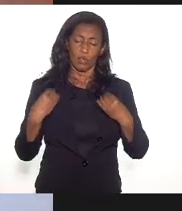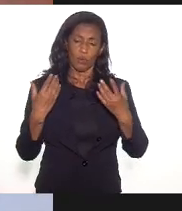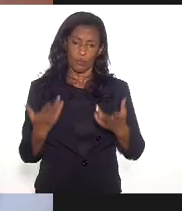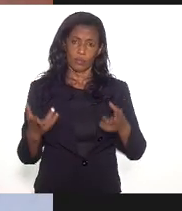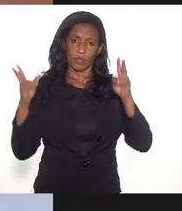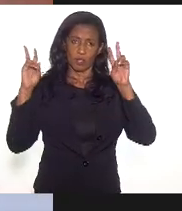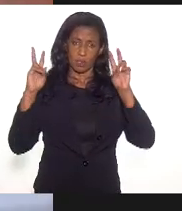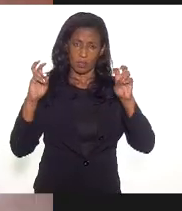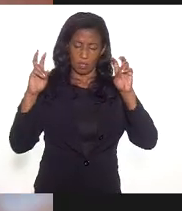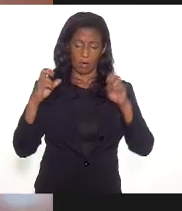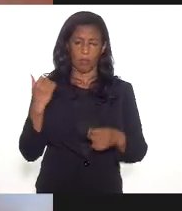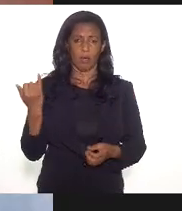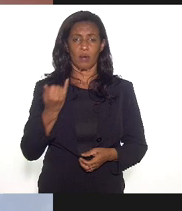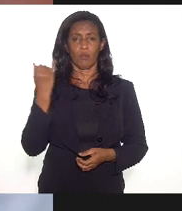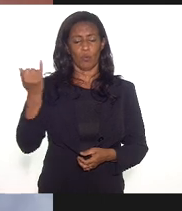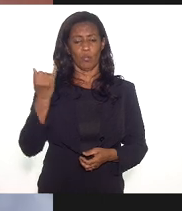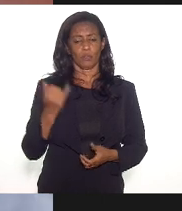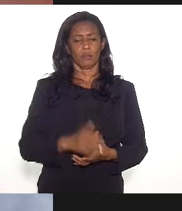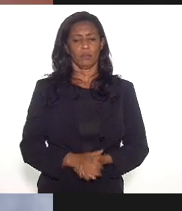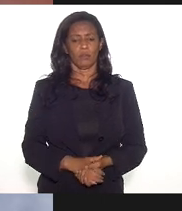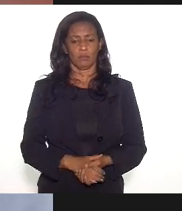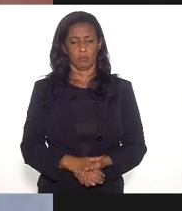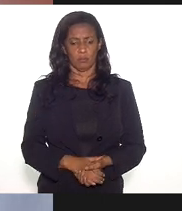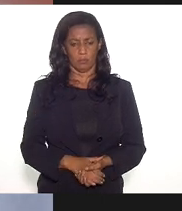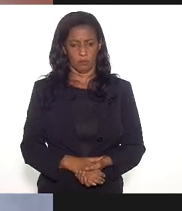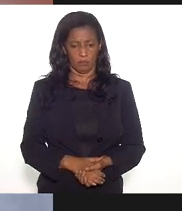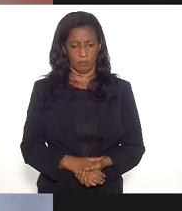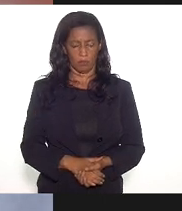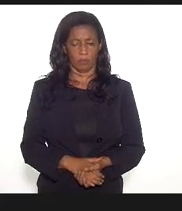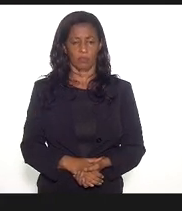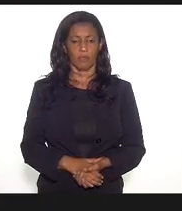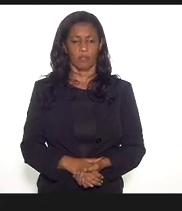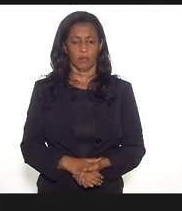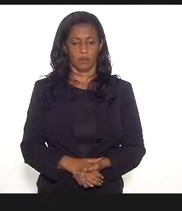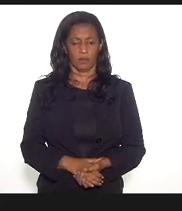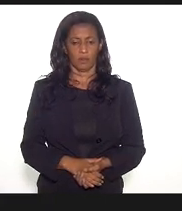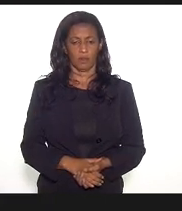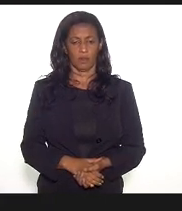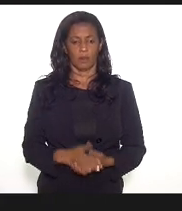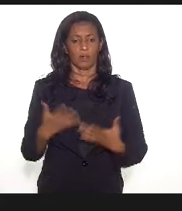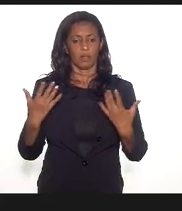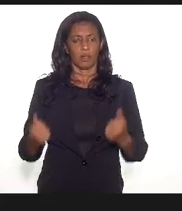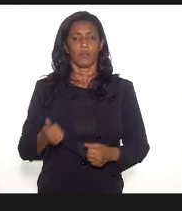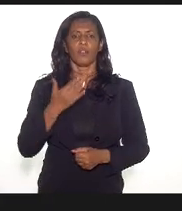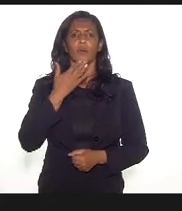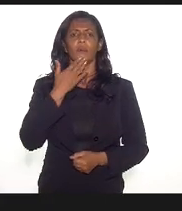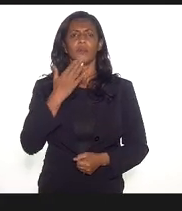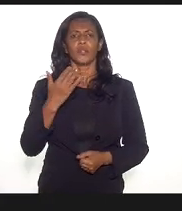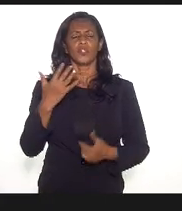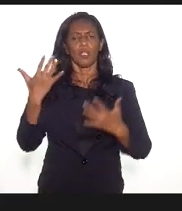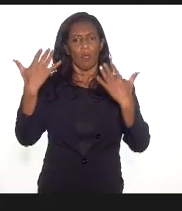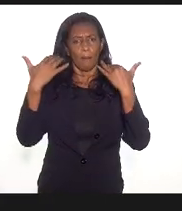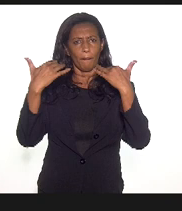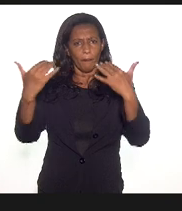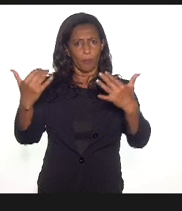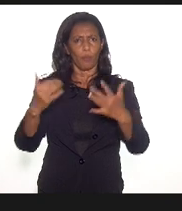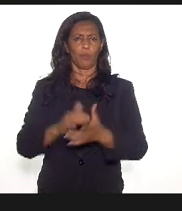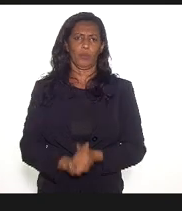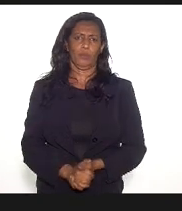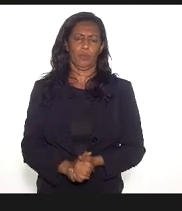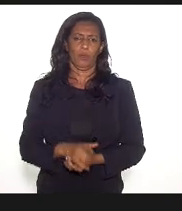muito importante para a gente tratar desse assunto. Mas, vamos, fazer, vamos pedir uma audiência pública e trazer os